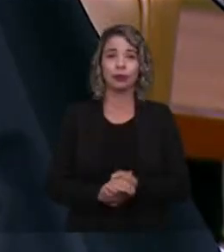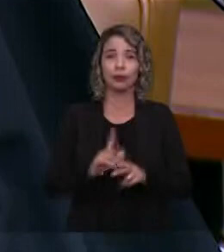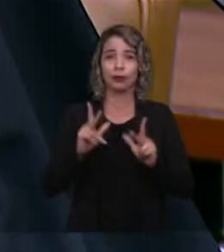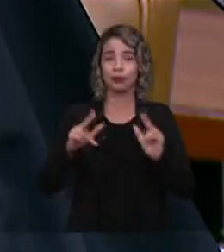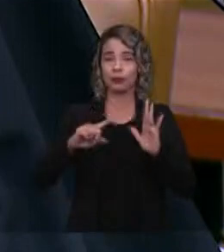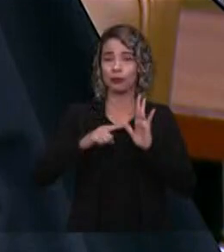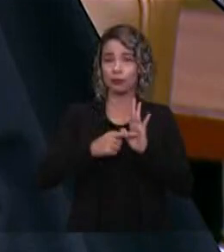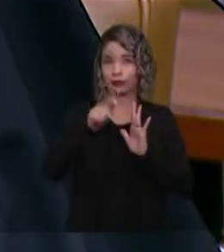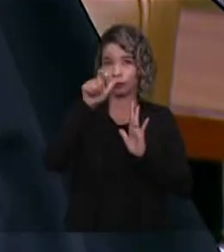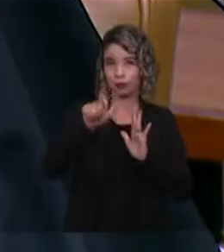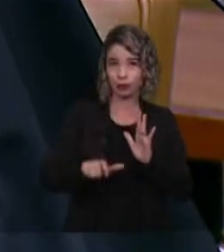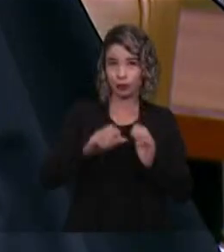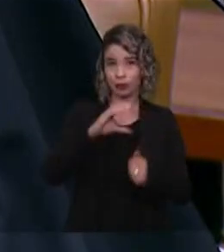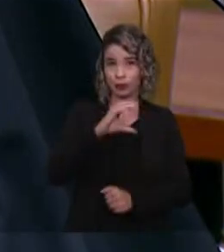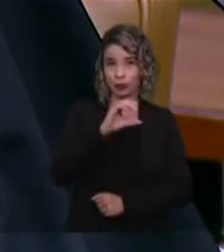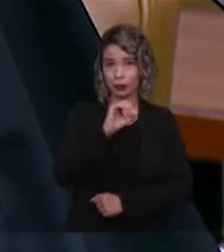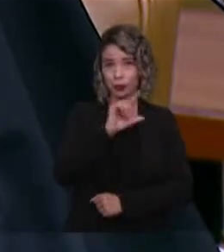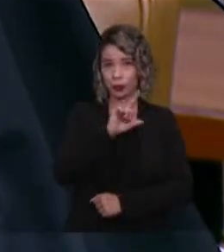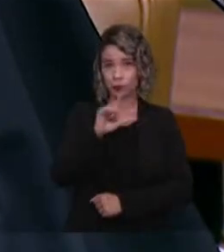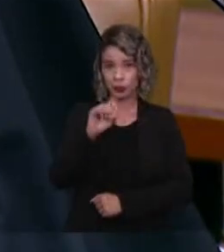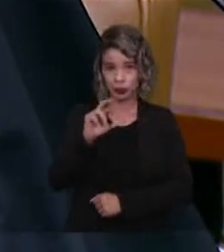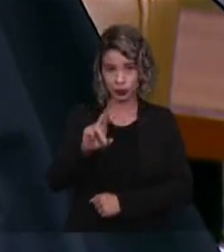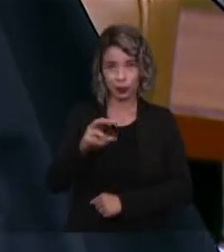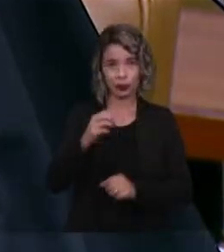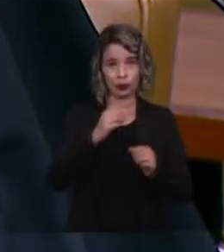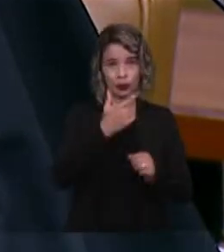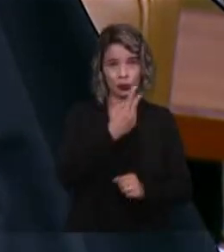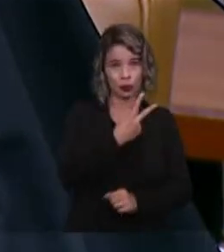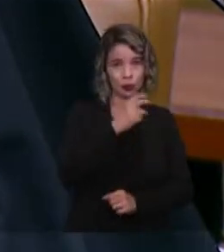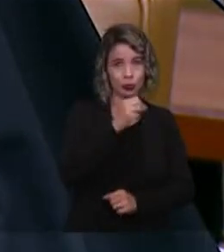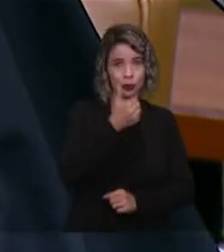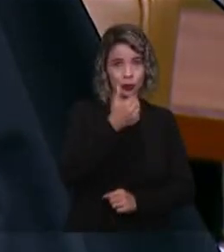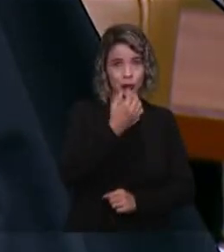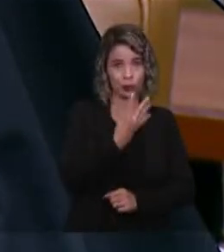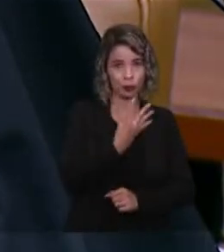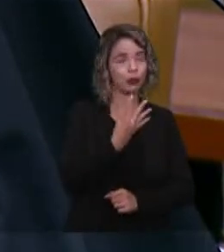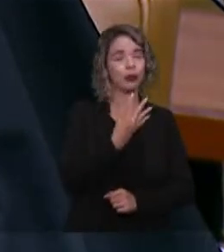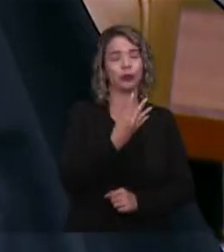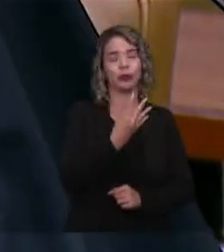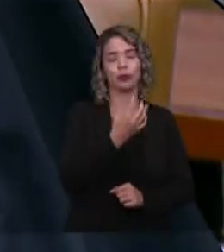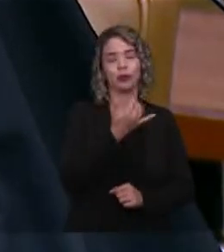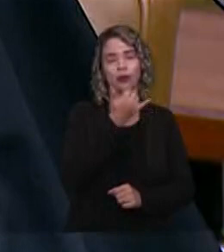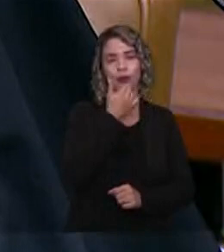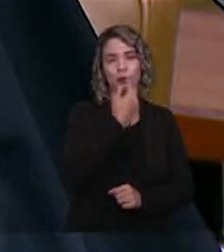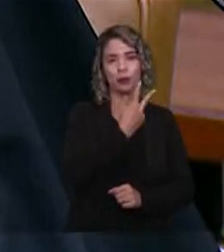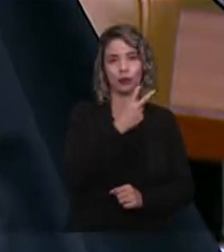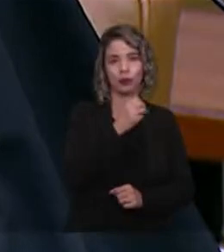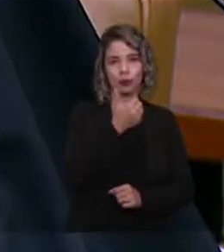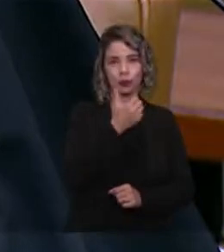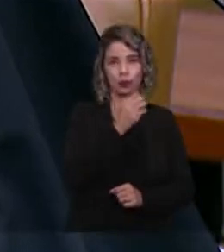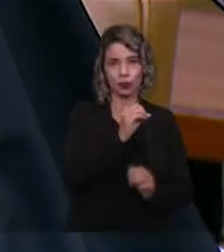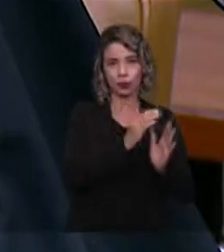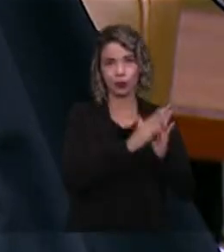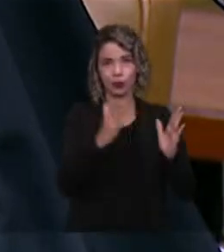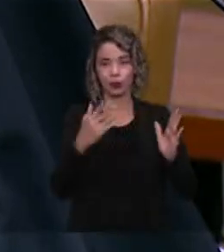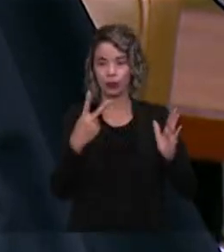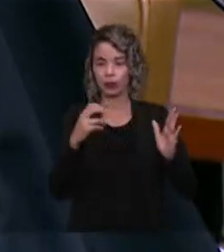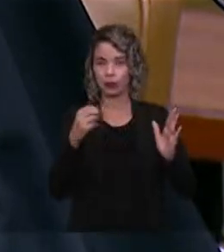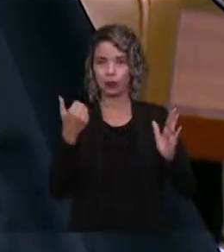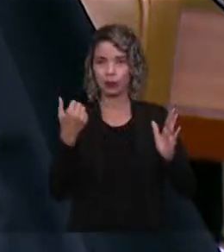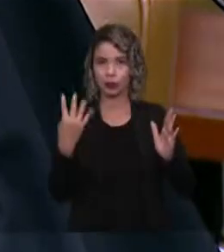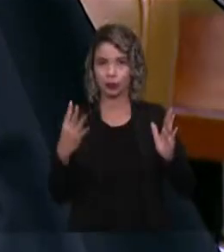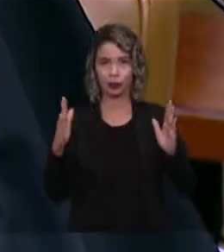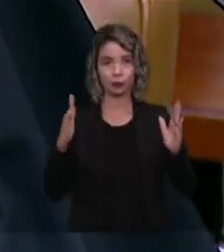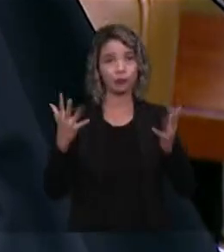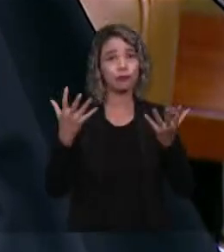denúncia, o acusado Fernando Afonso Colo de Mello, entre 2010 e 2014, teria solicitado e aceitado promessa de vantagem